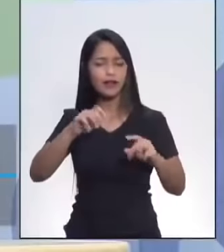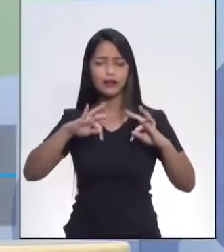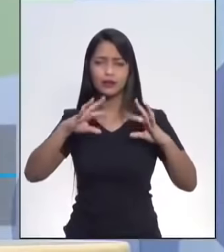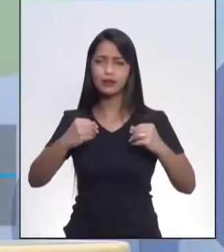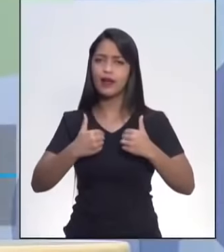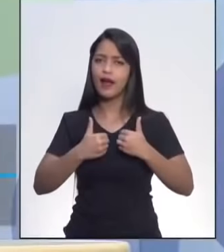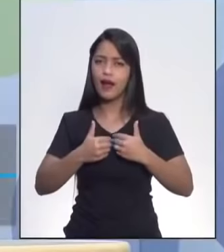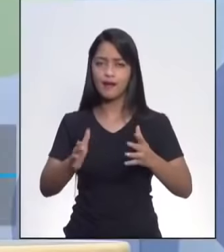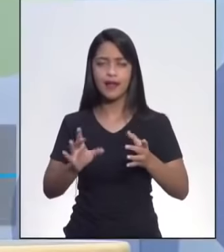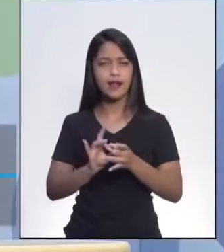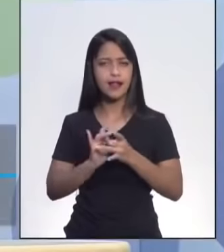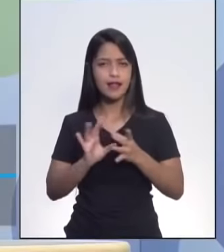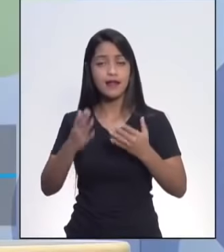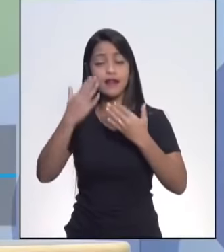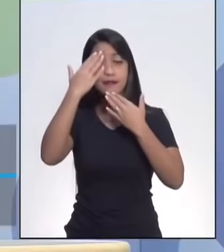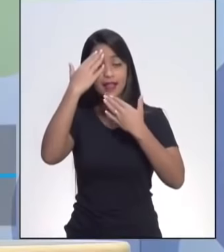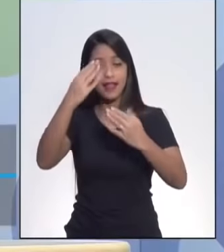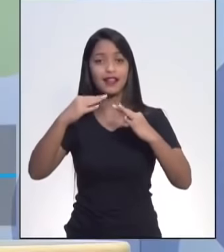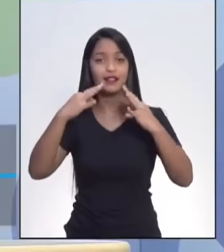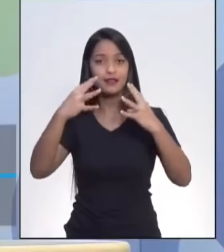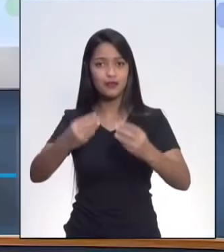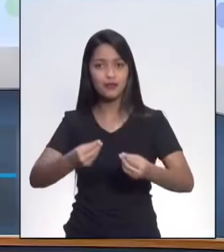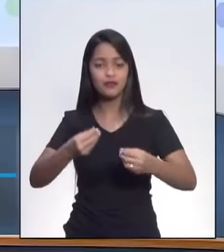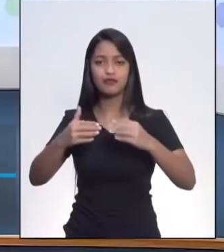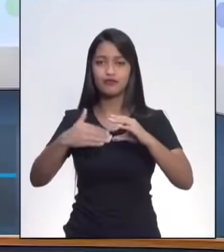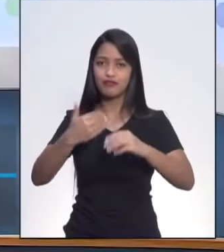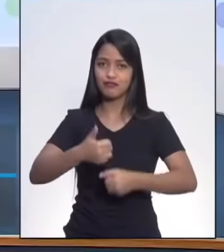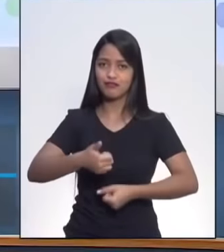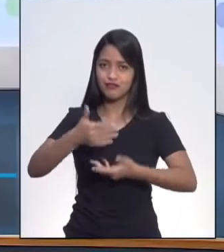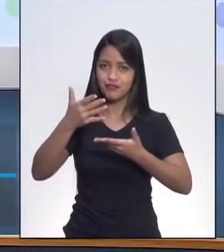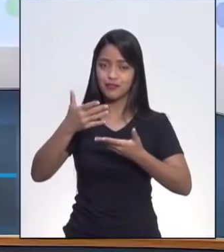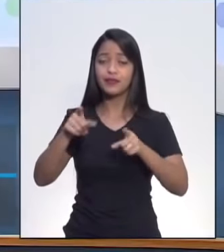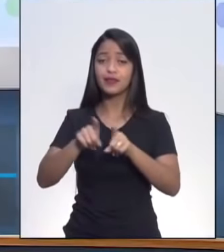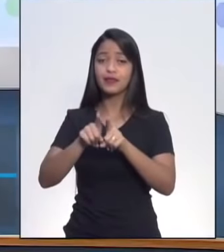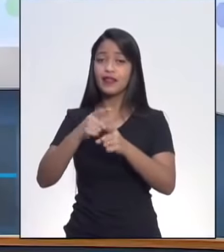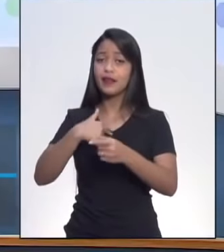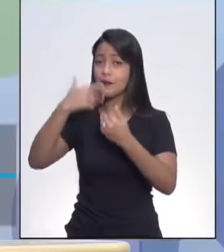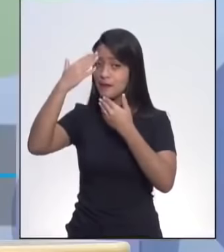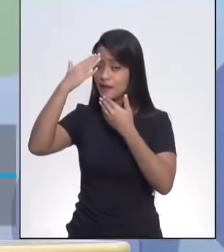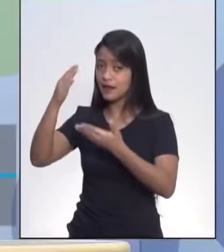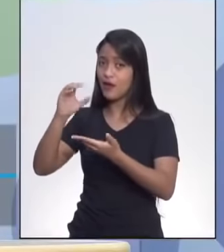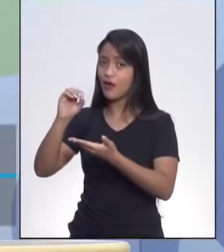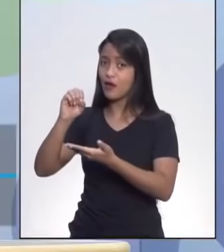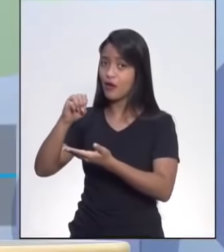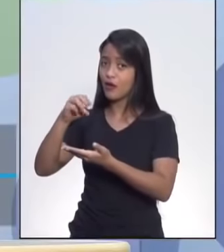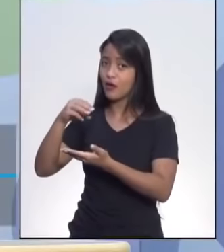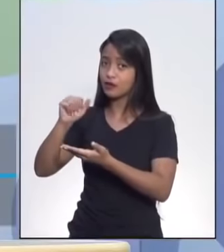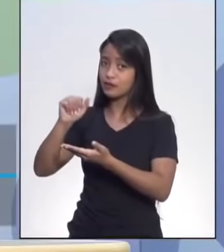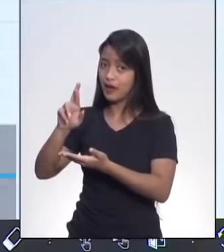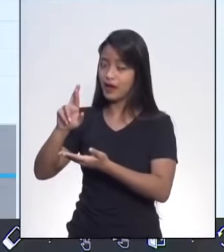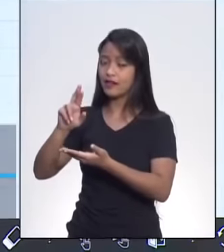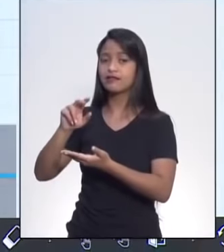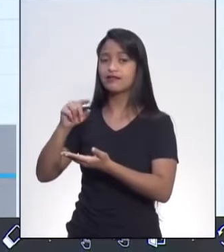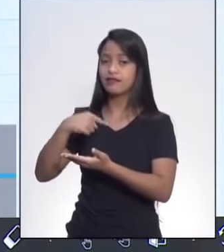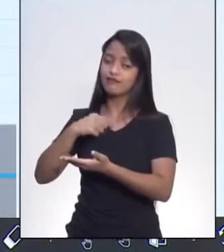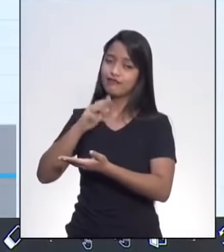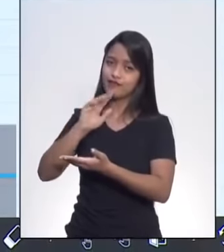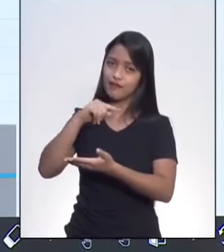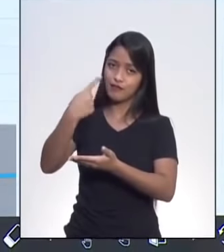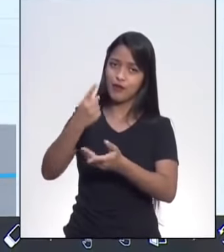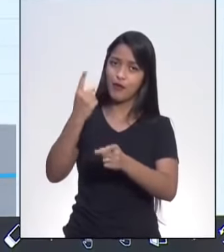de todos e agradeço o Osmar também que vai se despedir. E para mim eu digo até a próxima. Obrigado,